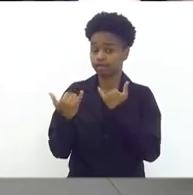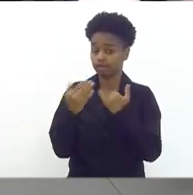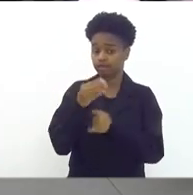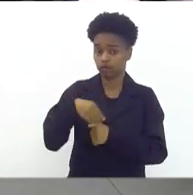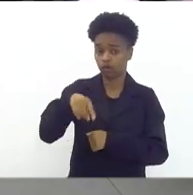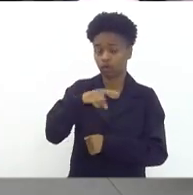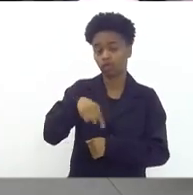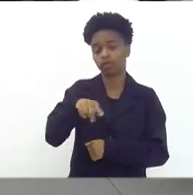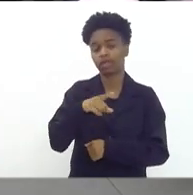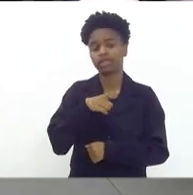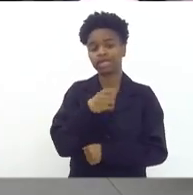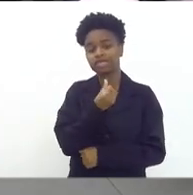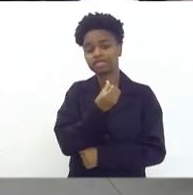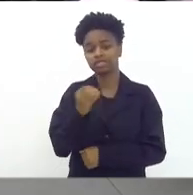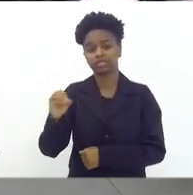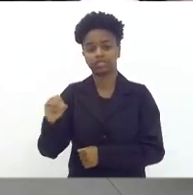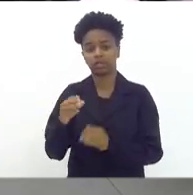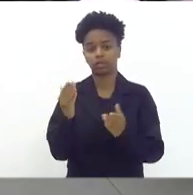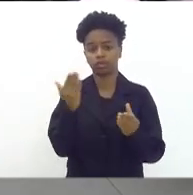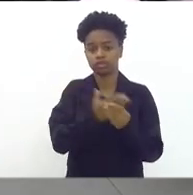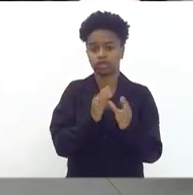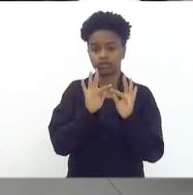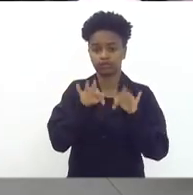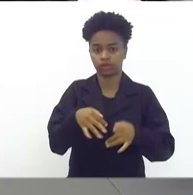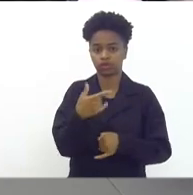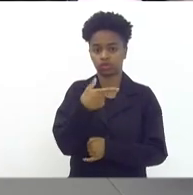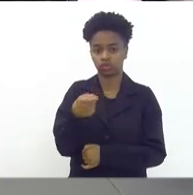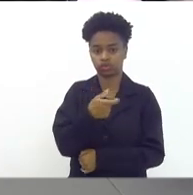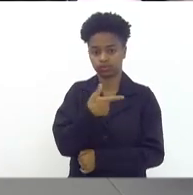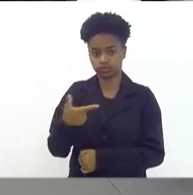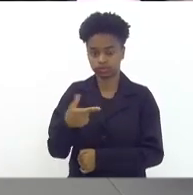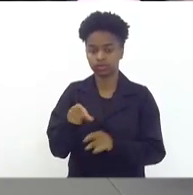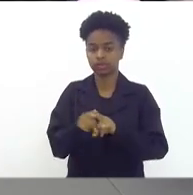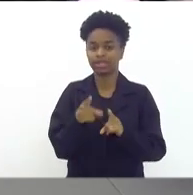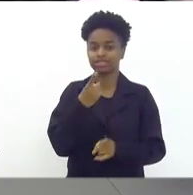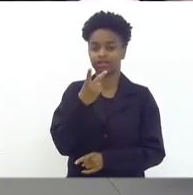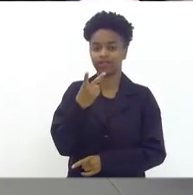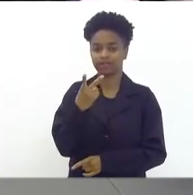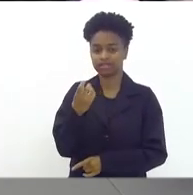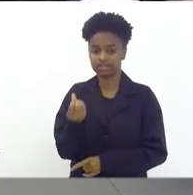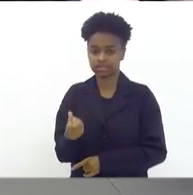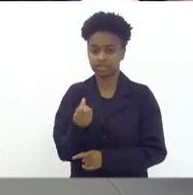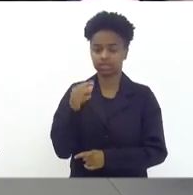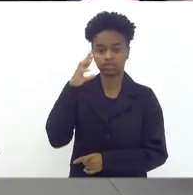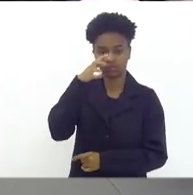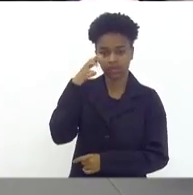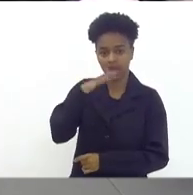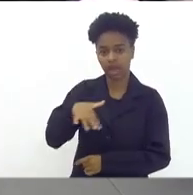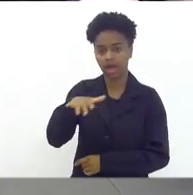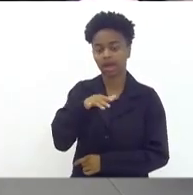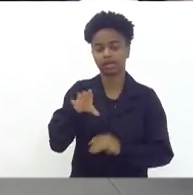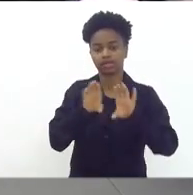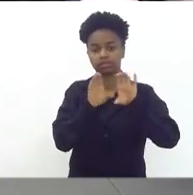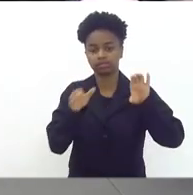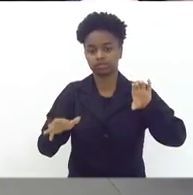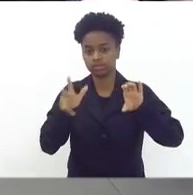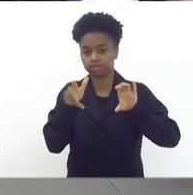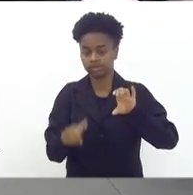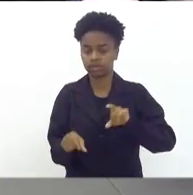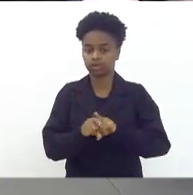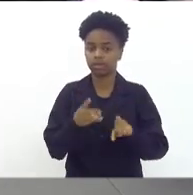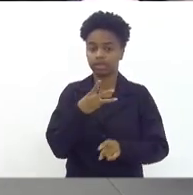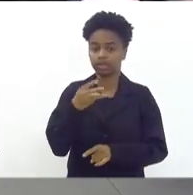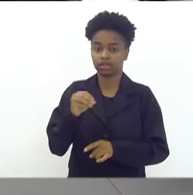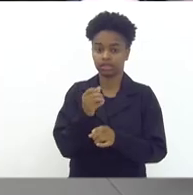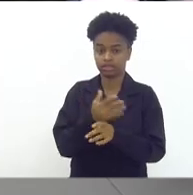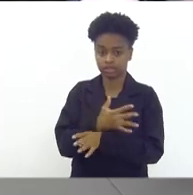mais de 600 processos encerrados 2022 126 fiscalizações da Câmara de saneamento em 30 municípios